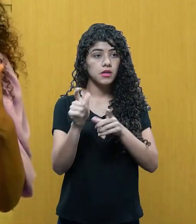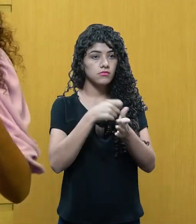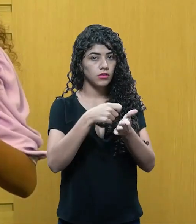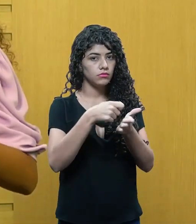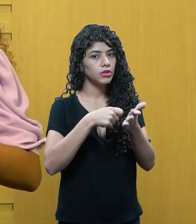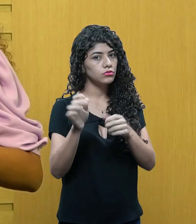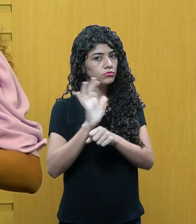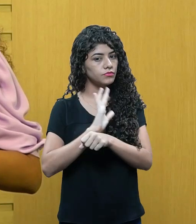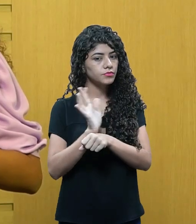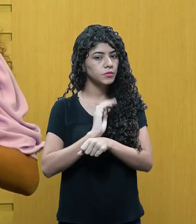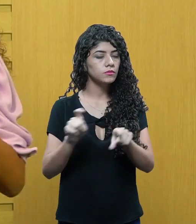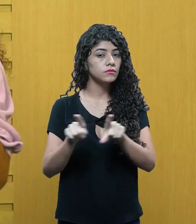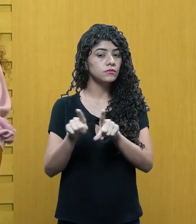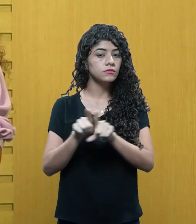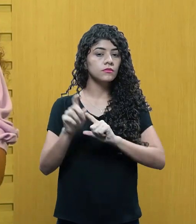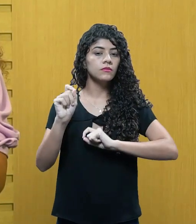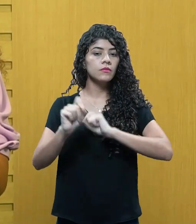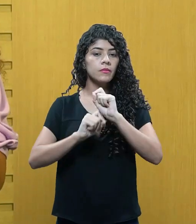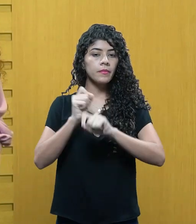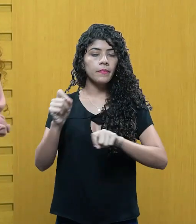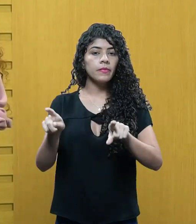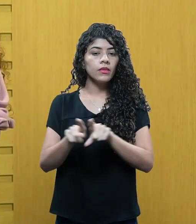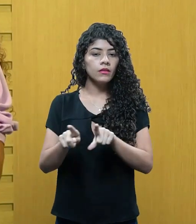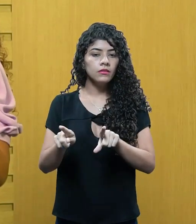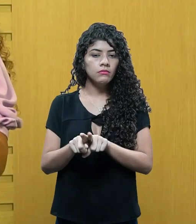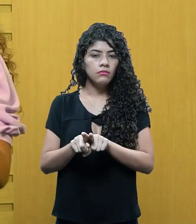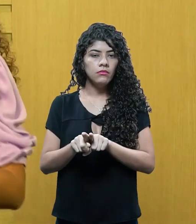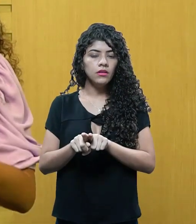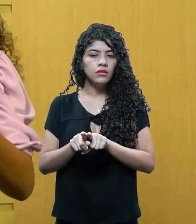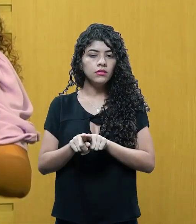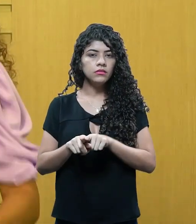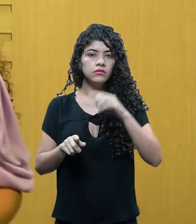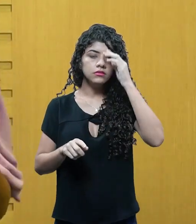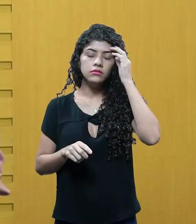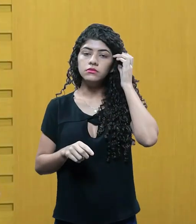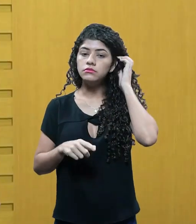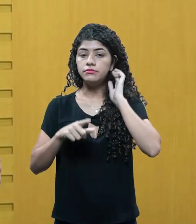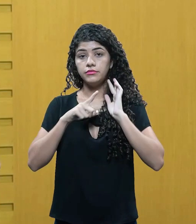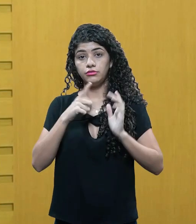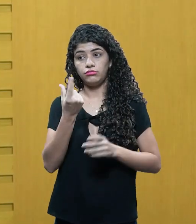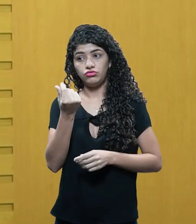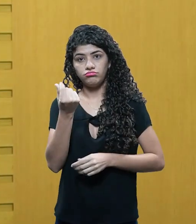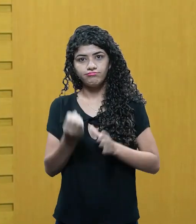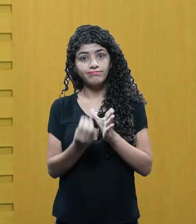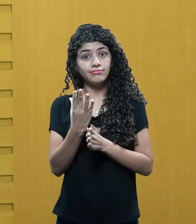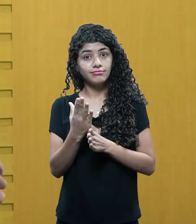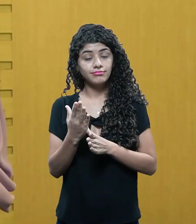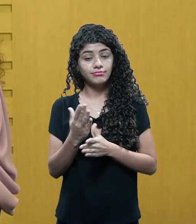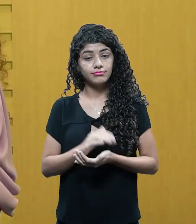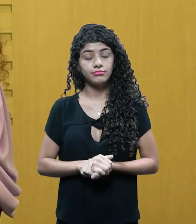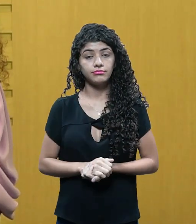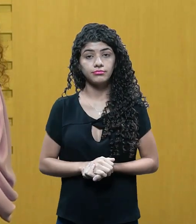primeiramente, e que também vai tirar do seu bolso, você vai produzir esse filme, de